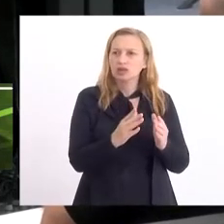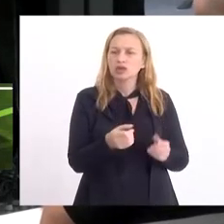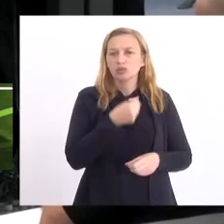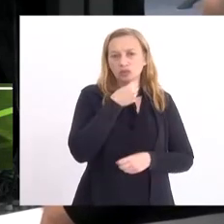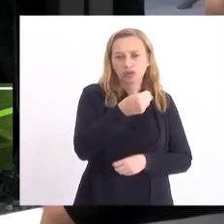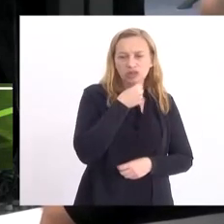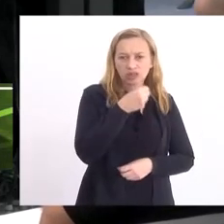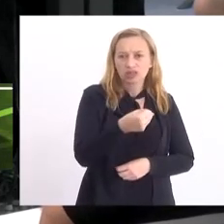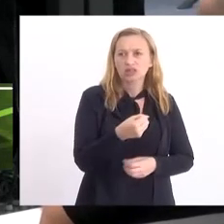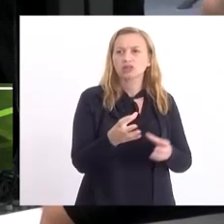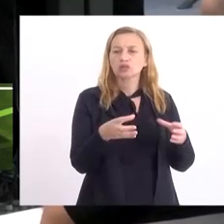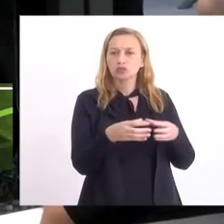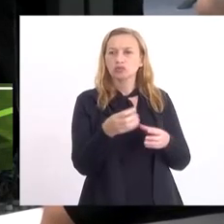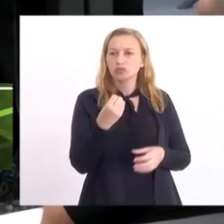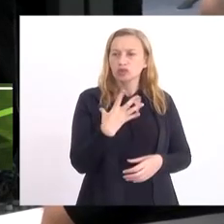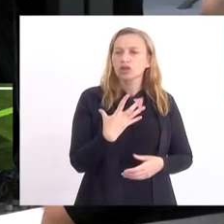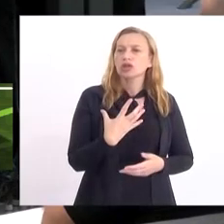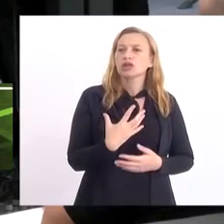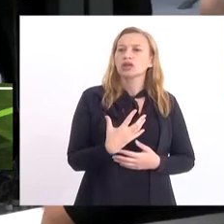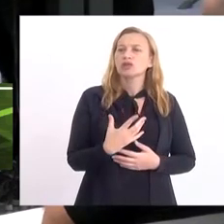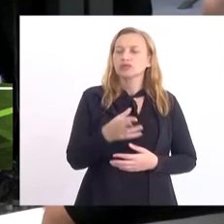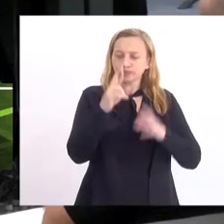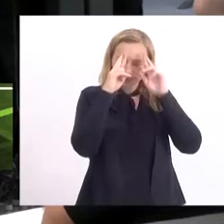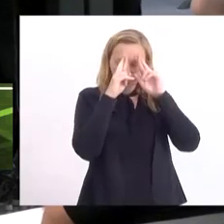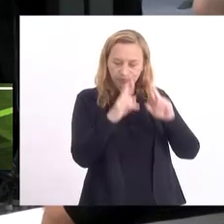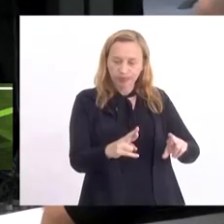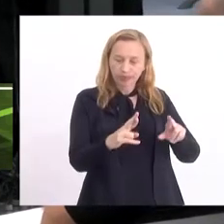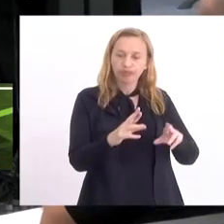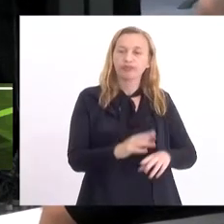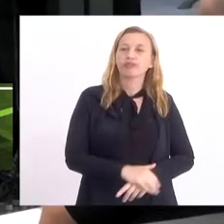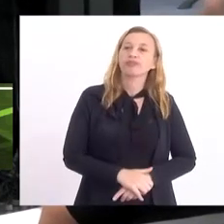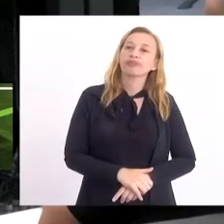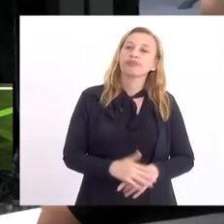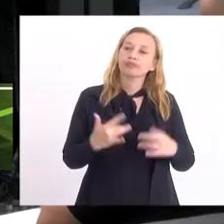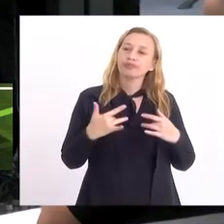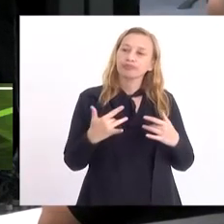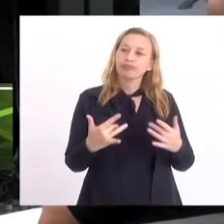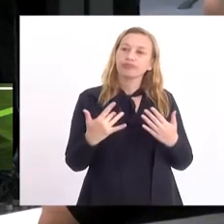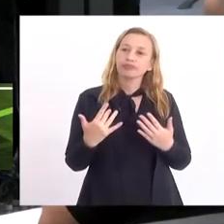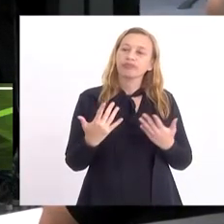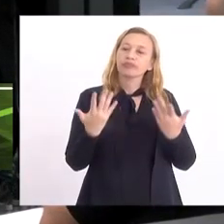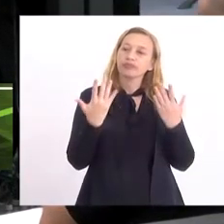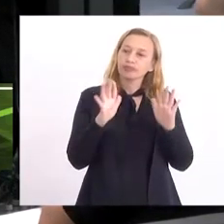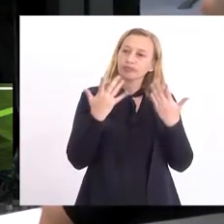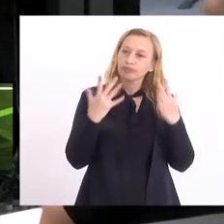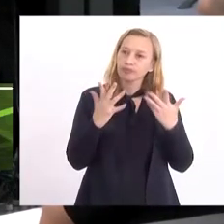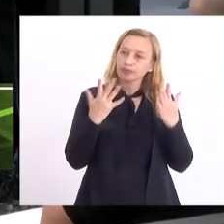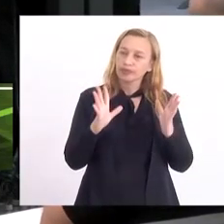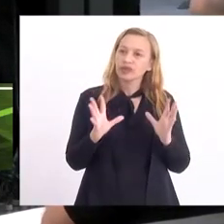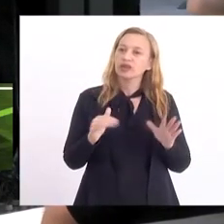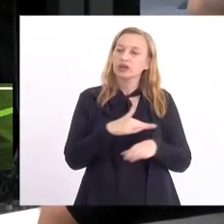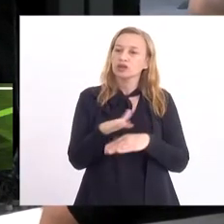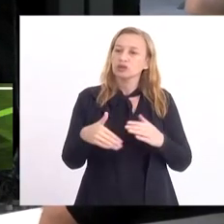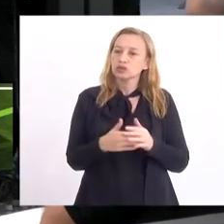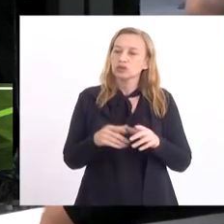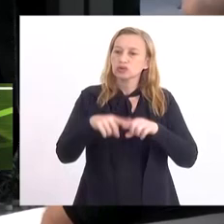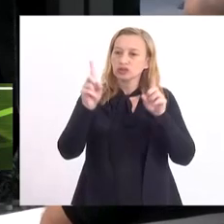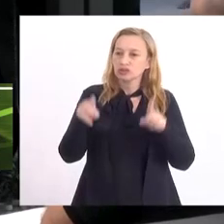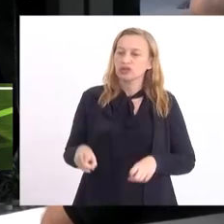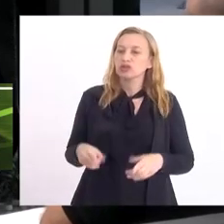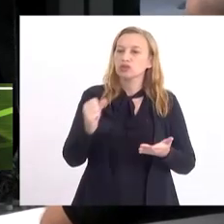imprensa. E fica aqui o nosso respeito e a nossa moção aqui de aplausos à carreira e aos honrados